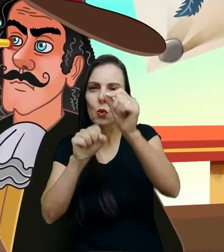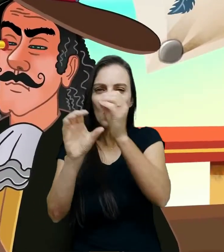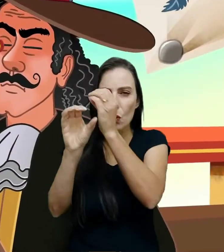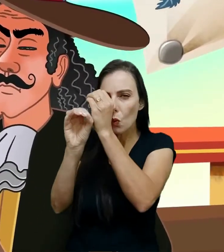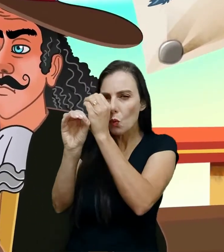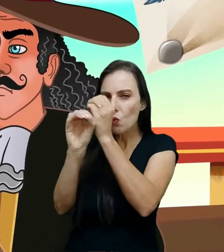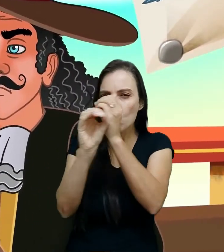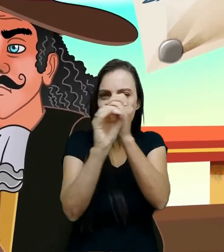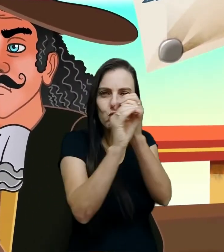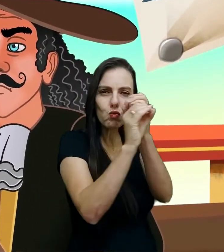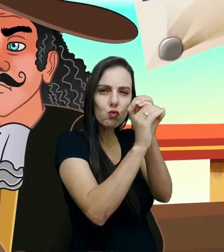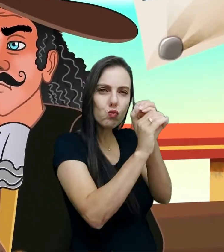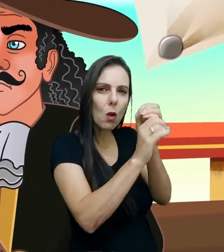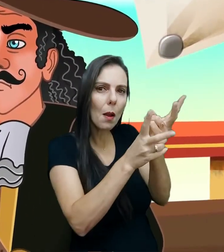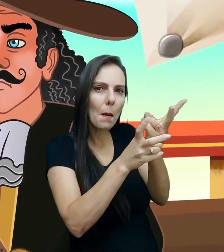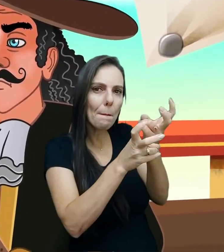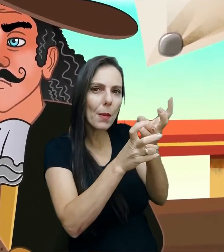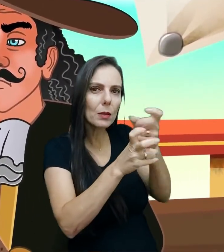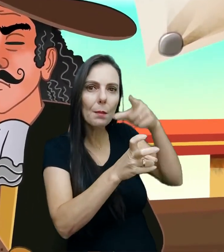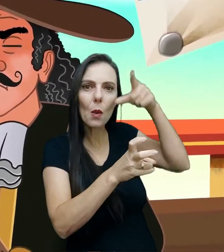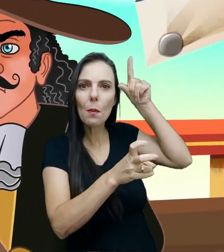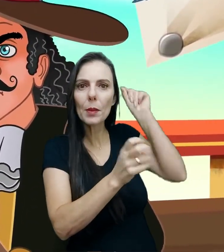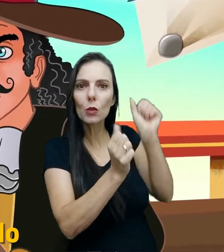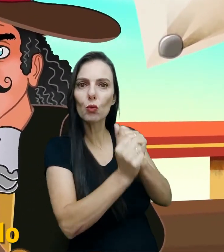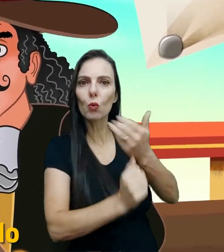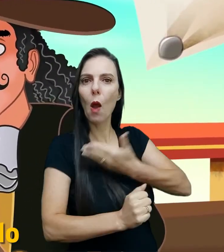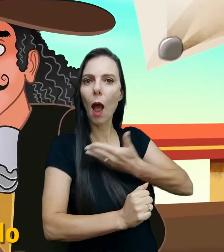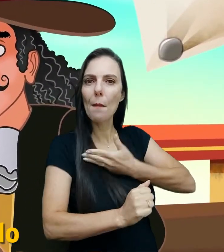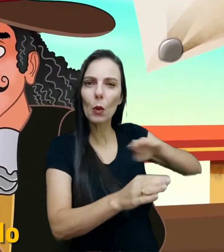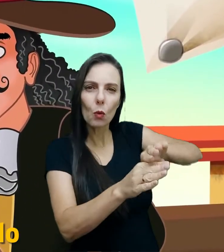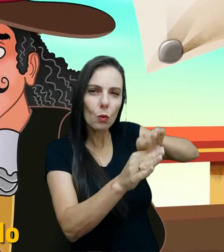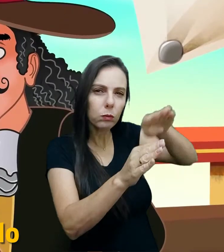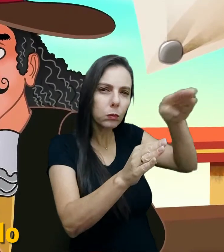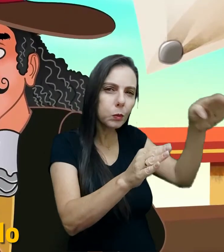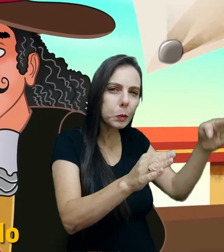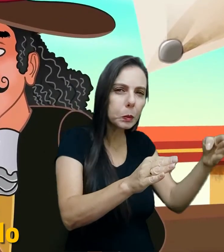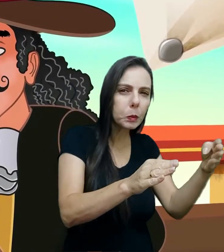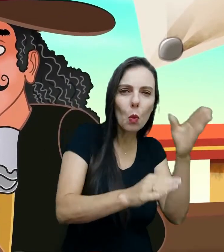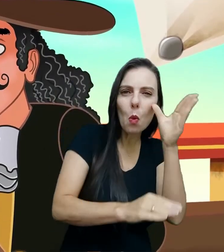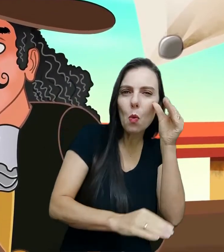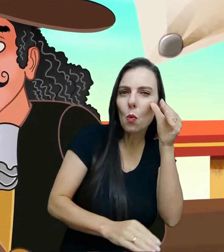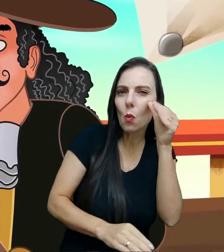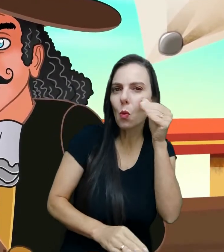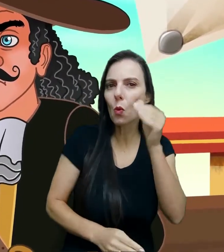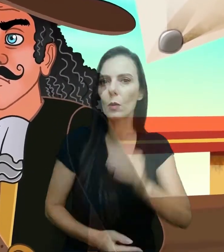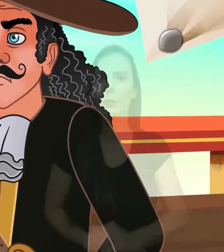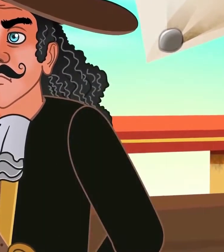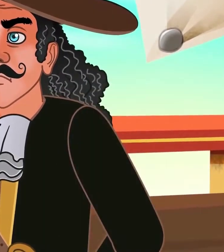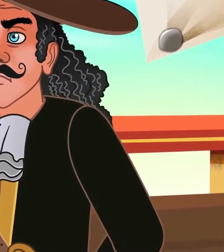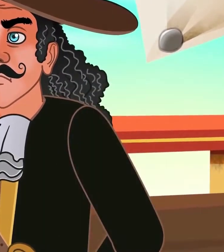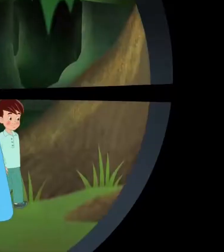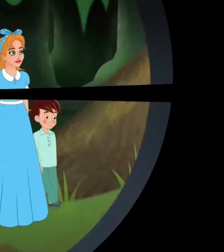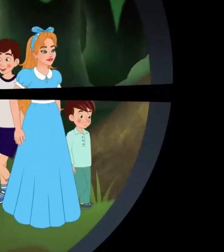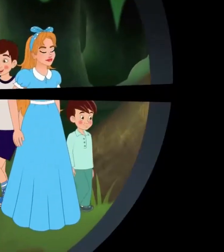seus binóculos no deck, Capitão Hook viu Peter e seus amigos o espionando no topo da colina.